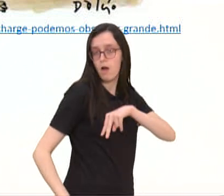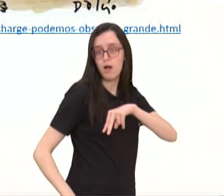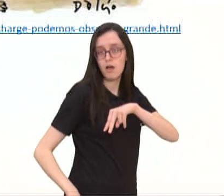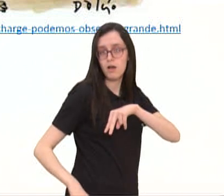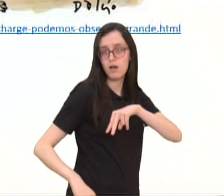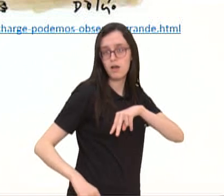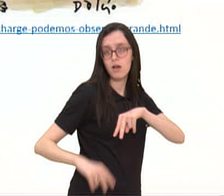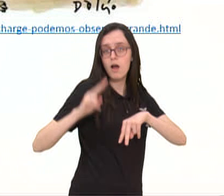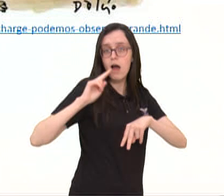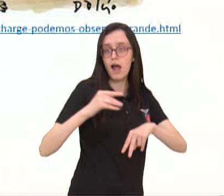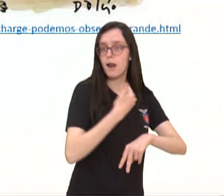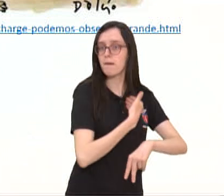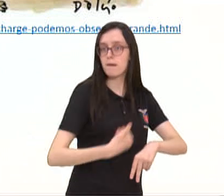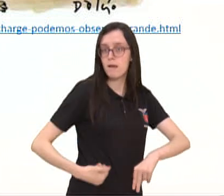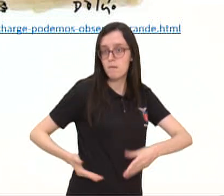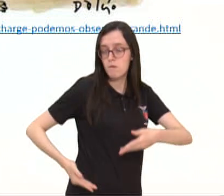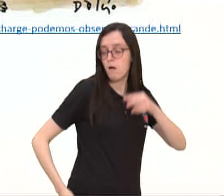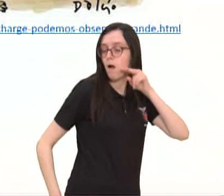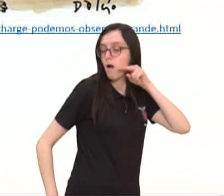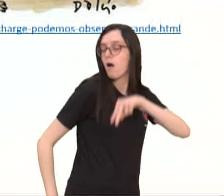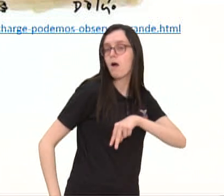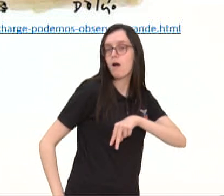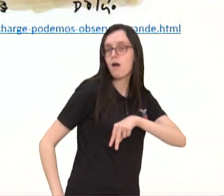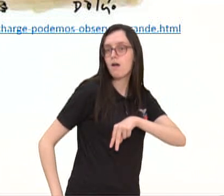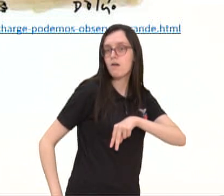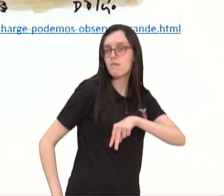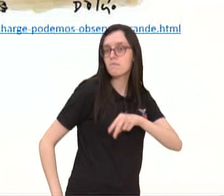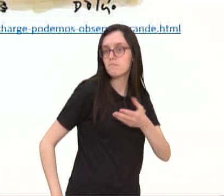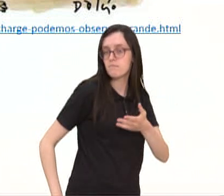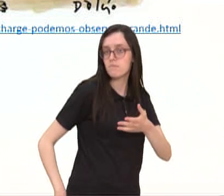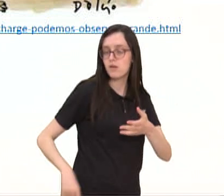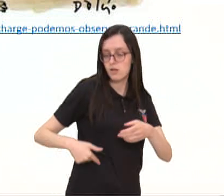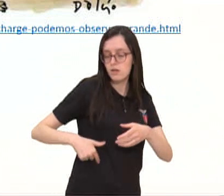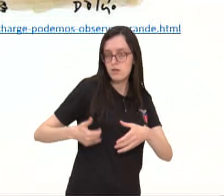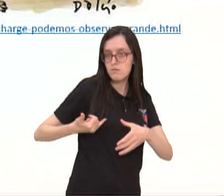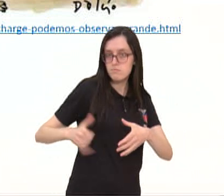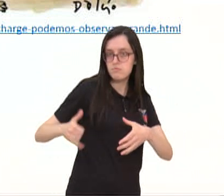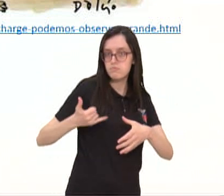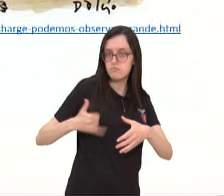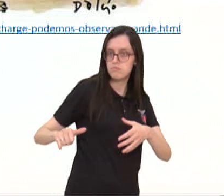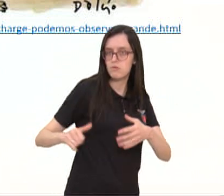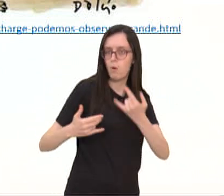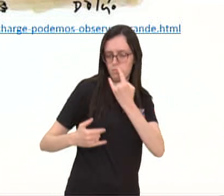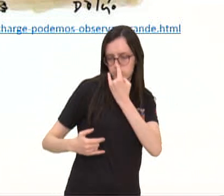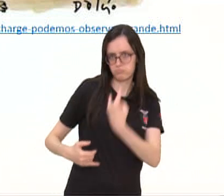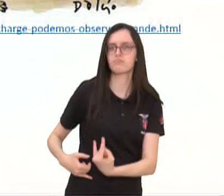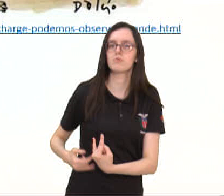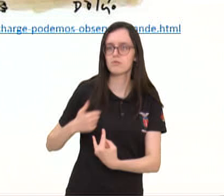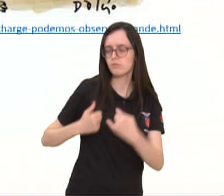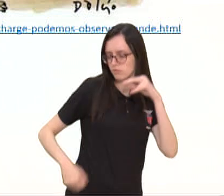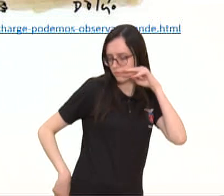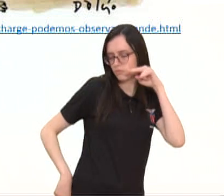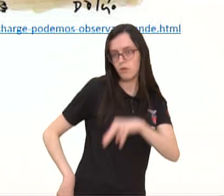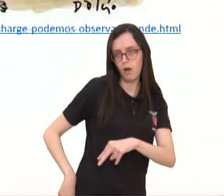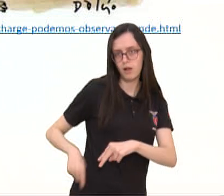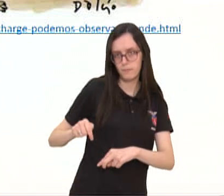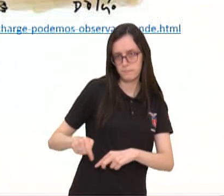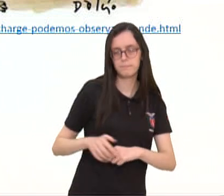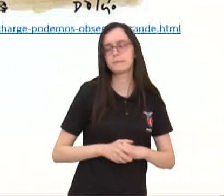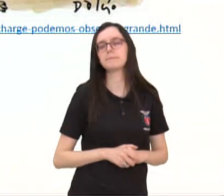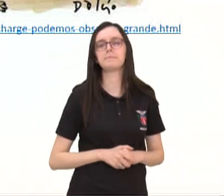menina olhando para a bolsa. Ou seja, o que está tocando dentro da bolsa está chamando a atenção dela. E ela está olhando